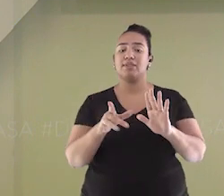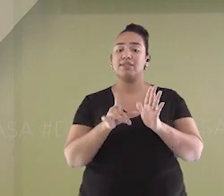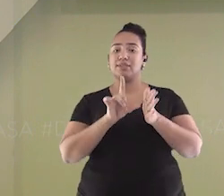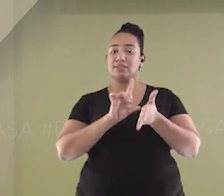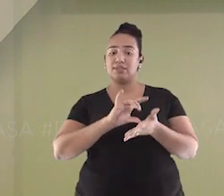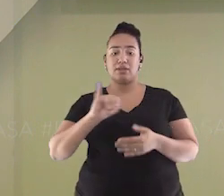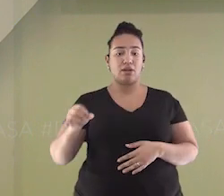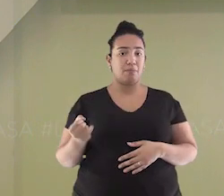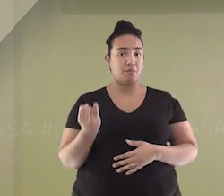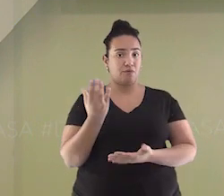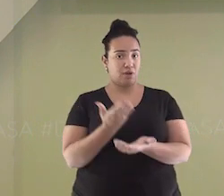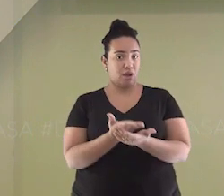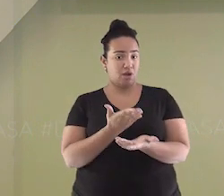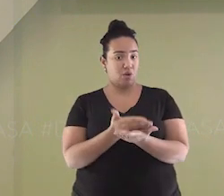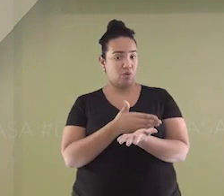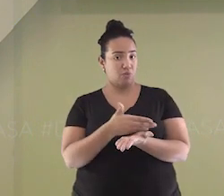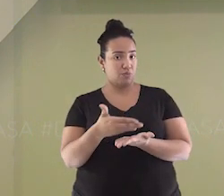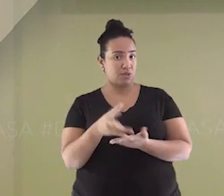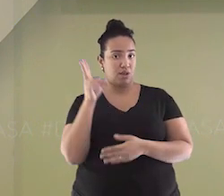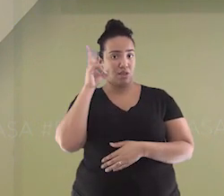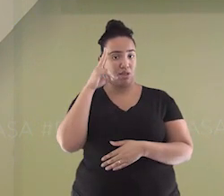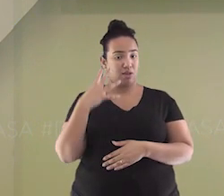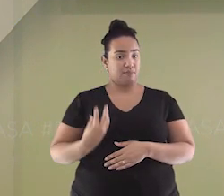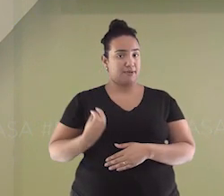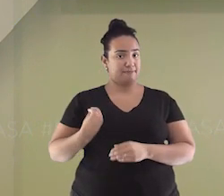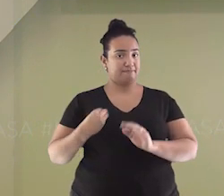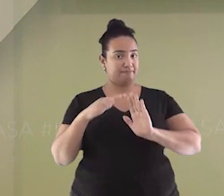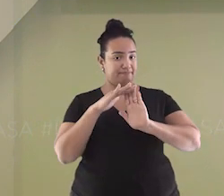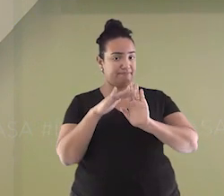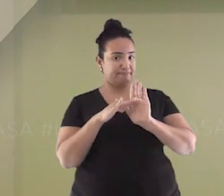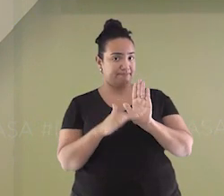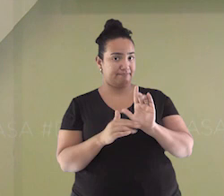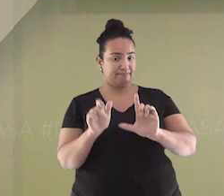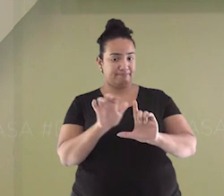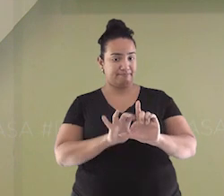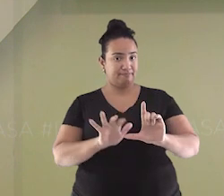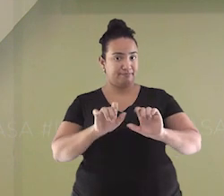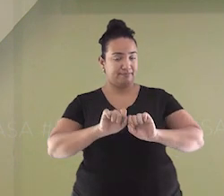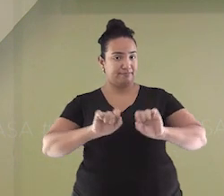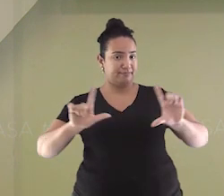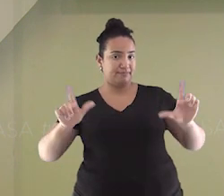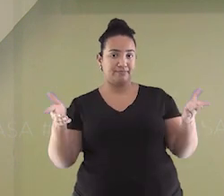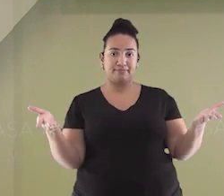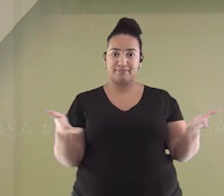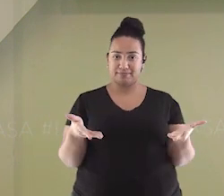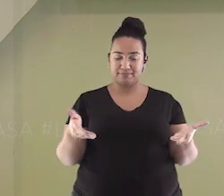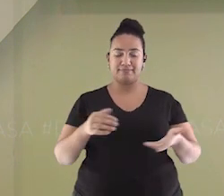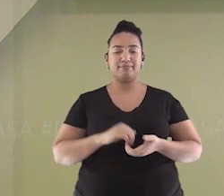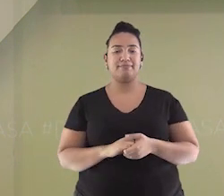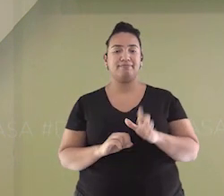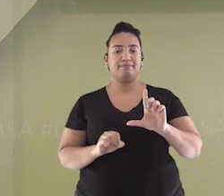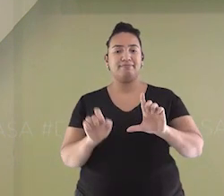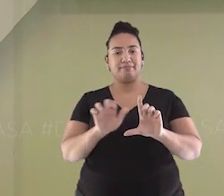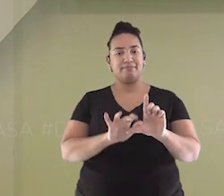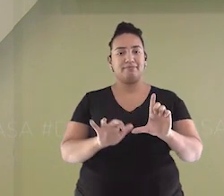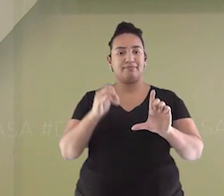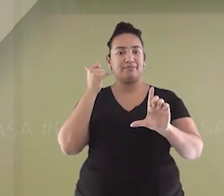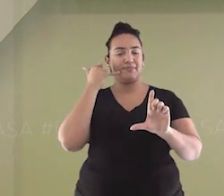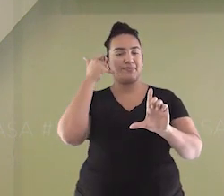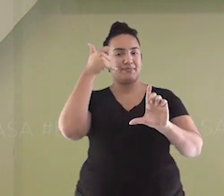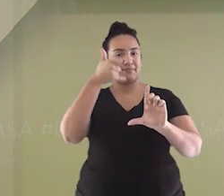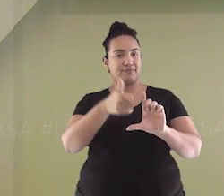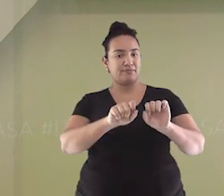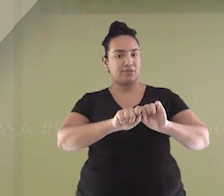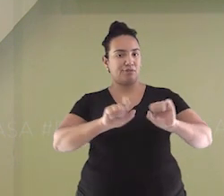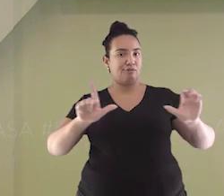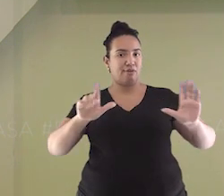Antes, aproveita que a aula está começando e registra sua presença no QR Code que está aparecendo aí na sua tela. É só apontar a câmera do celular que ele